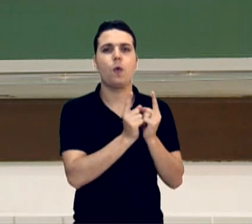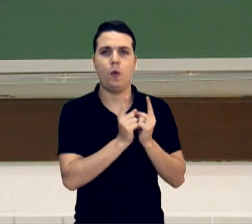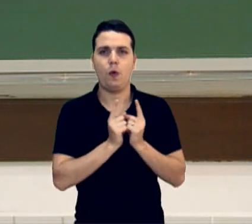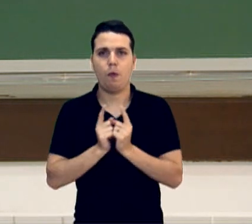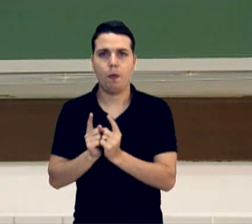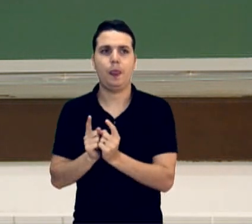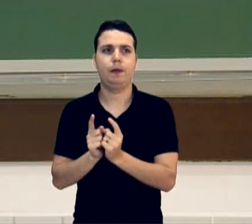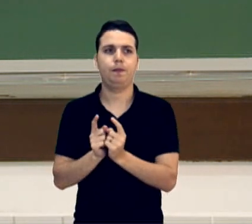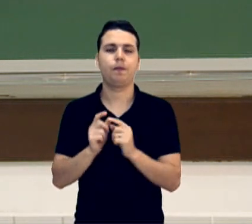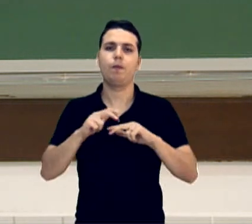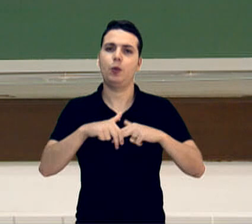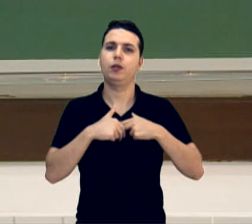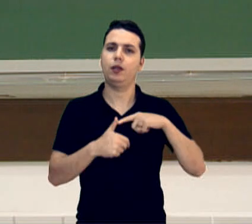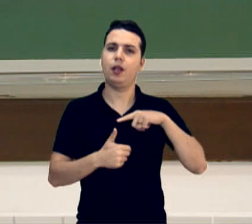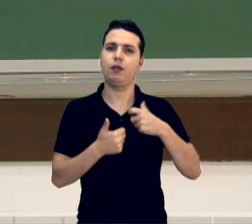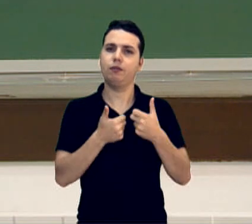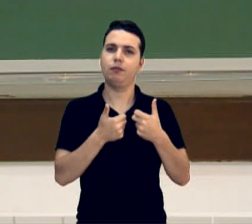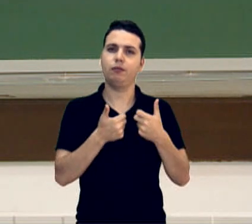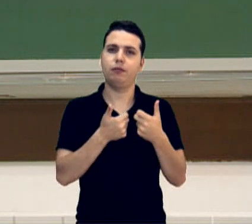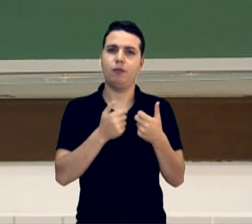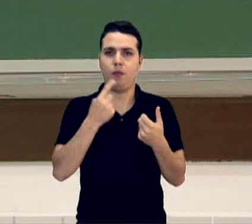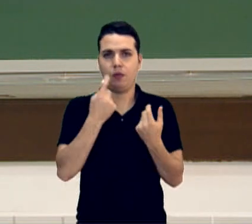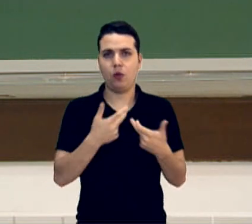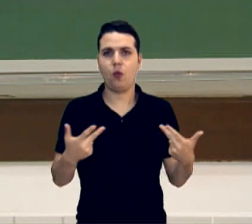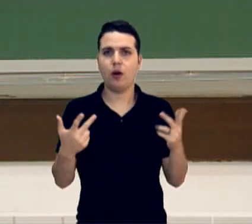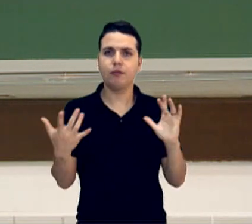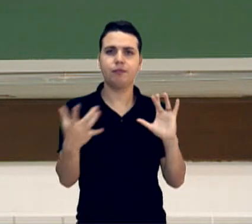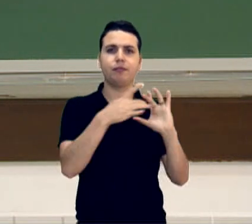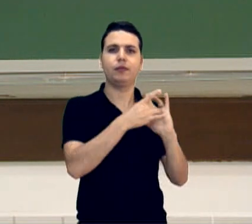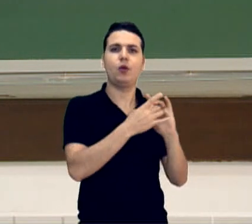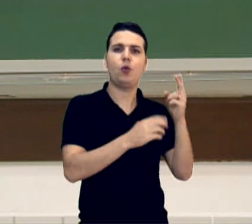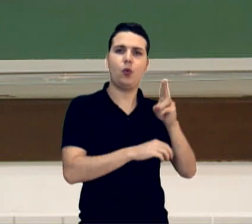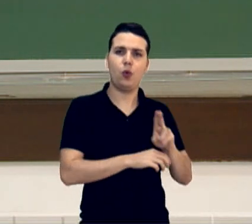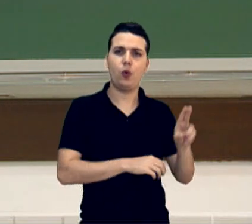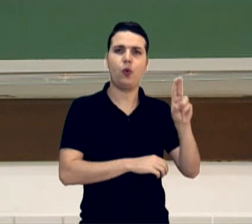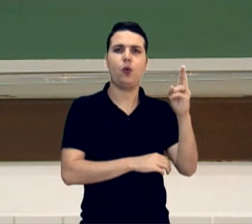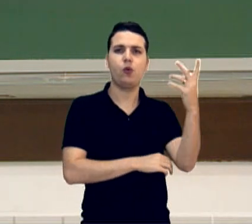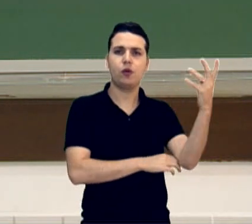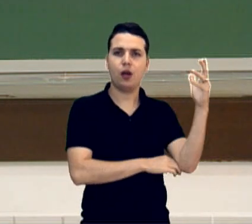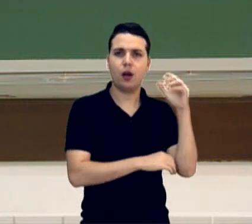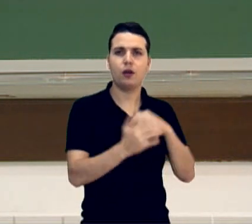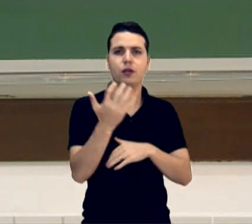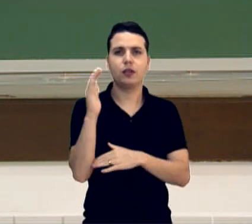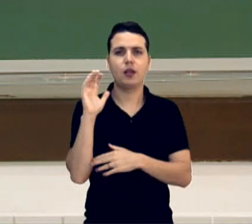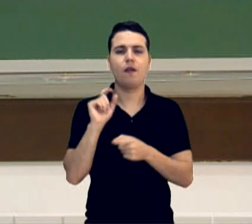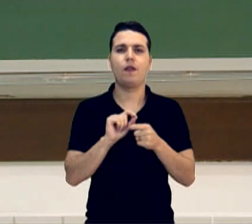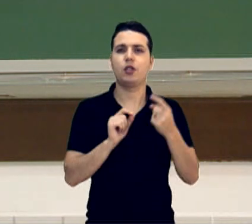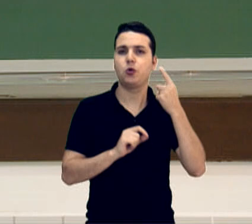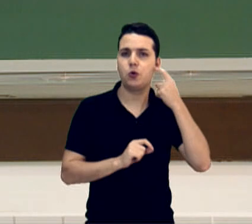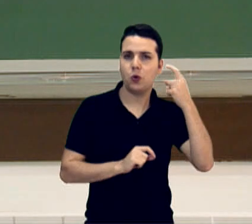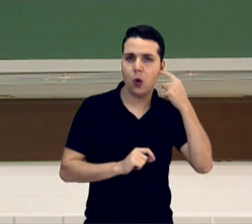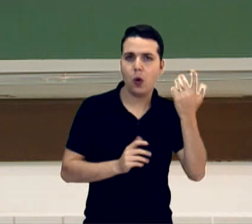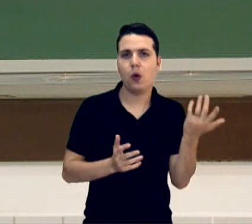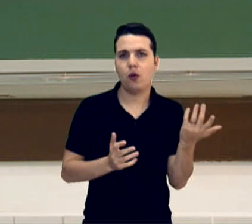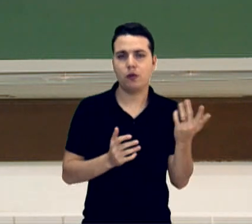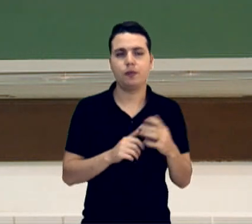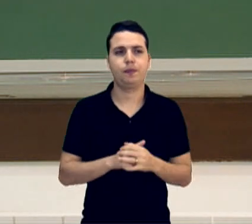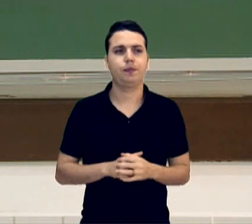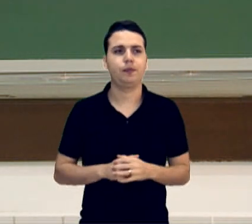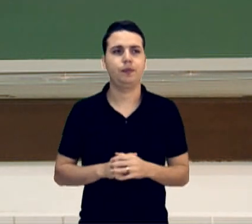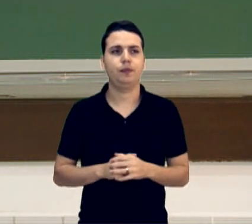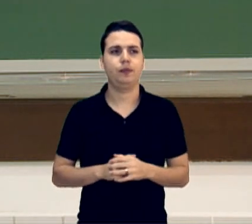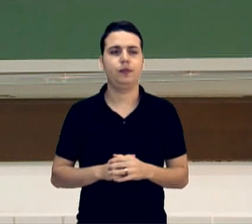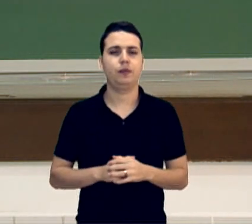questão bem típica mesmo, porque usa elementos da natureza para fazer o som, produzir o som, né? E